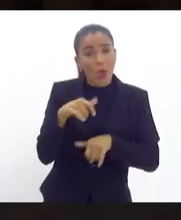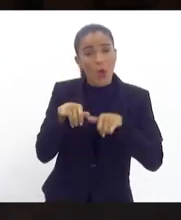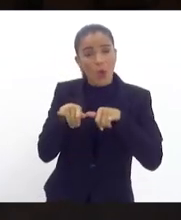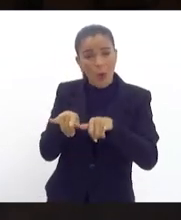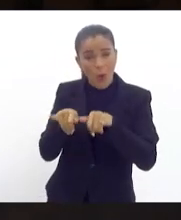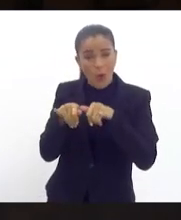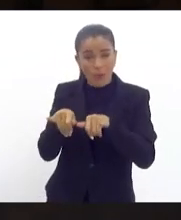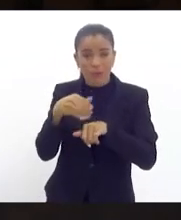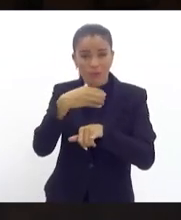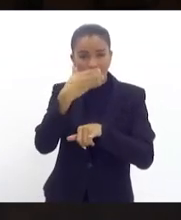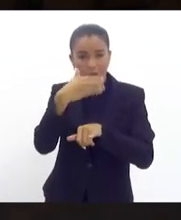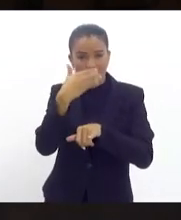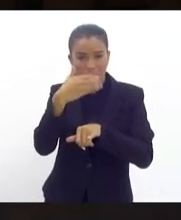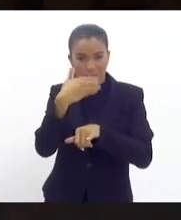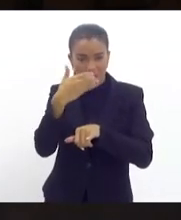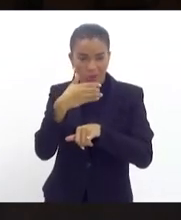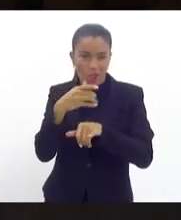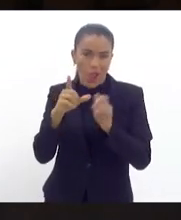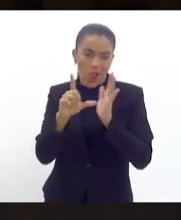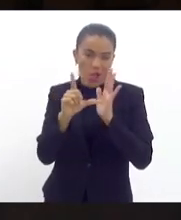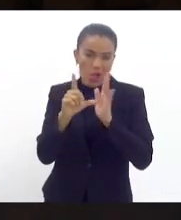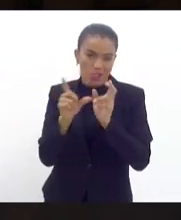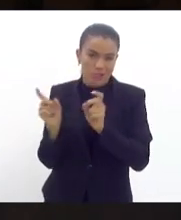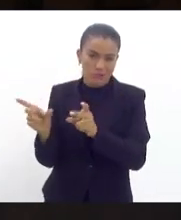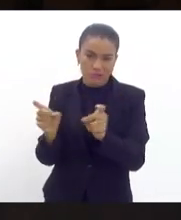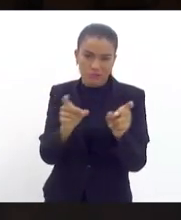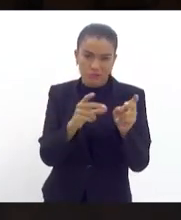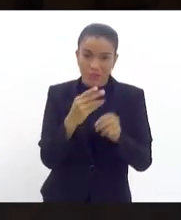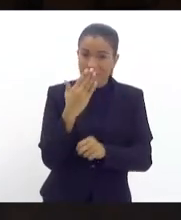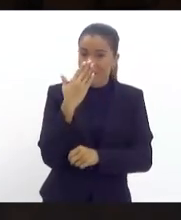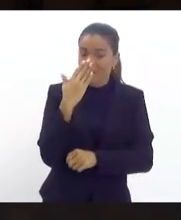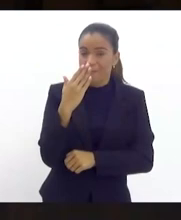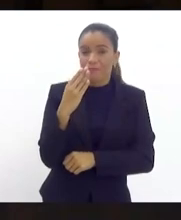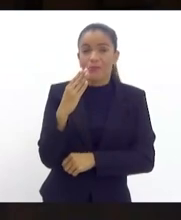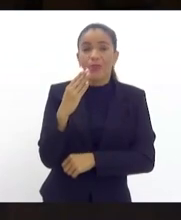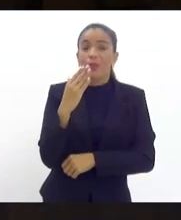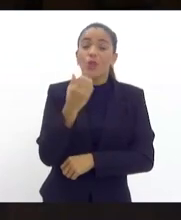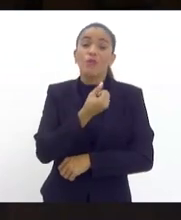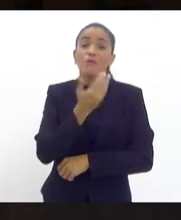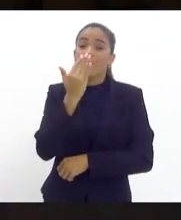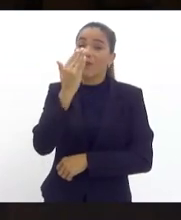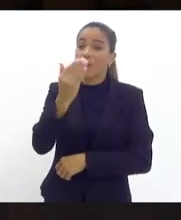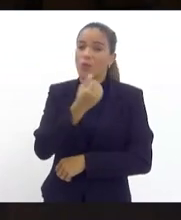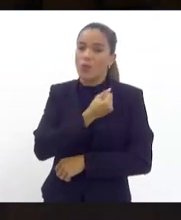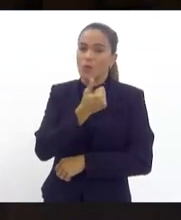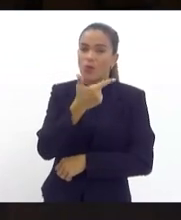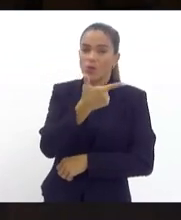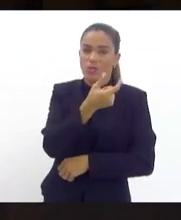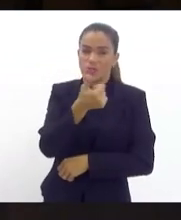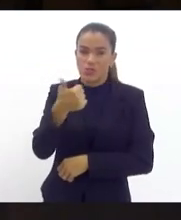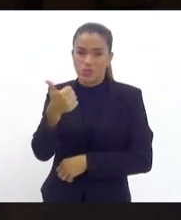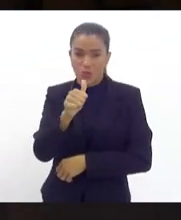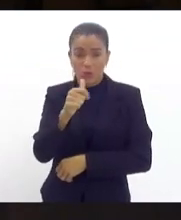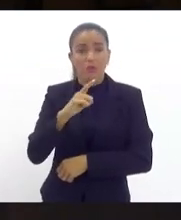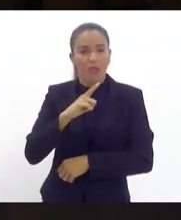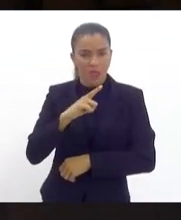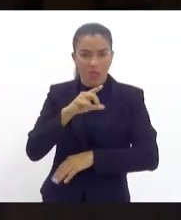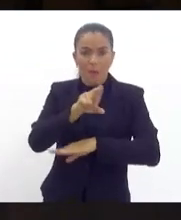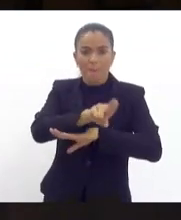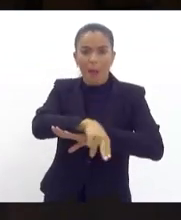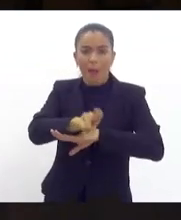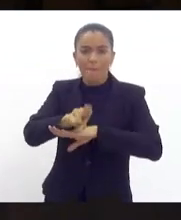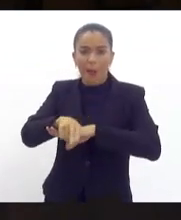no hortifruti ali da Conde de Bonfim e em frente o número 211 tem um morador de rua tá